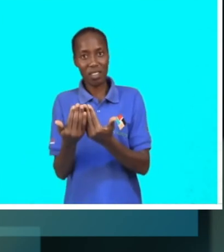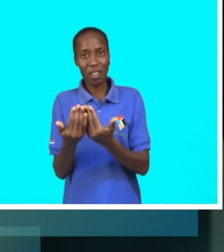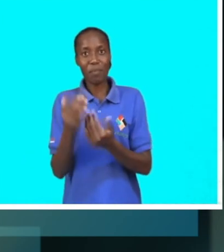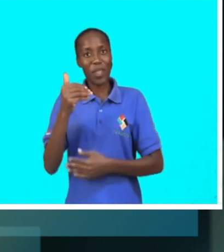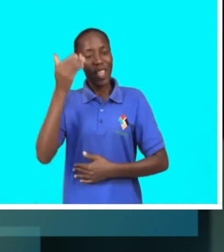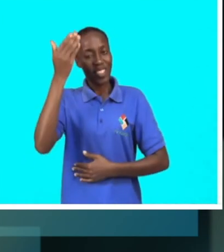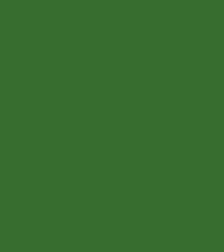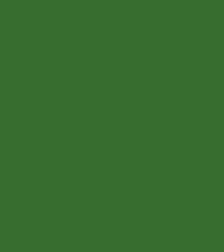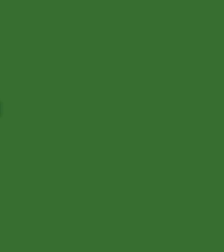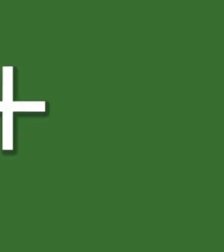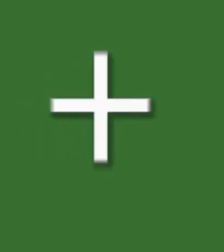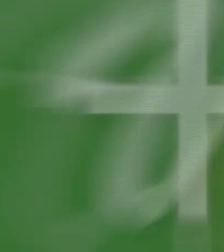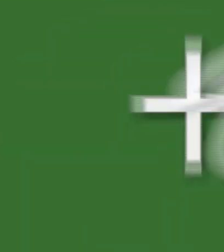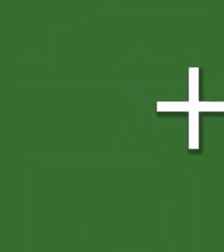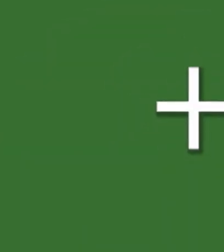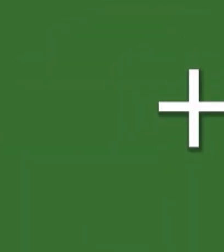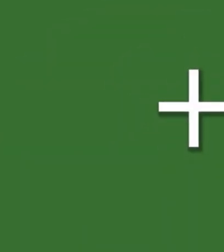Até lá.